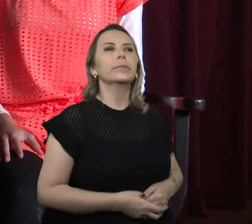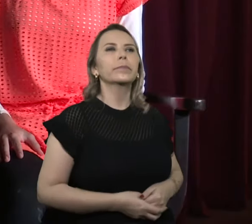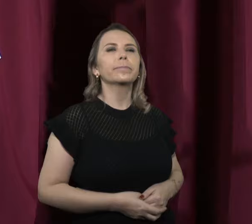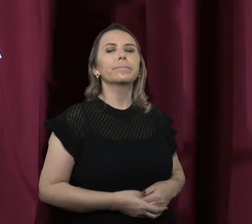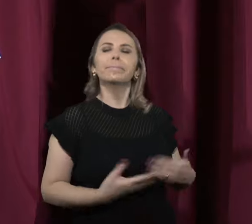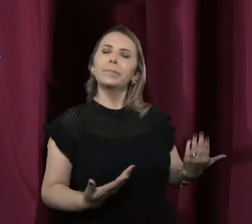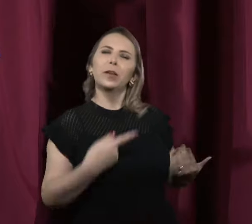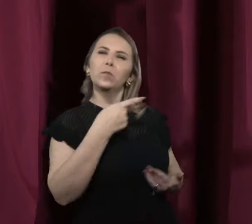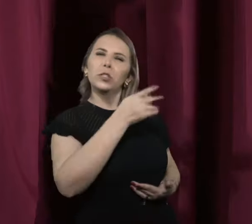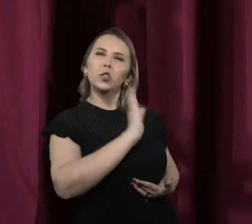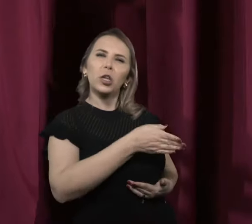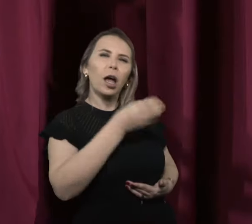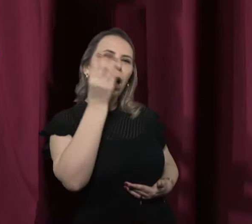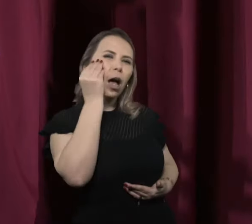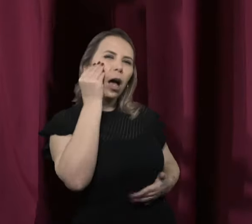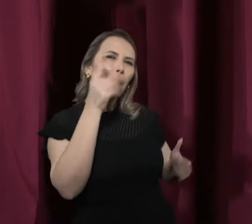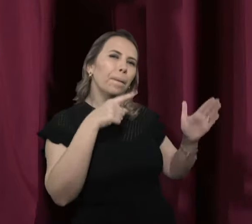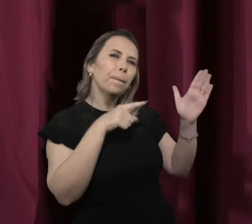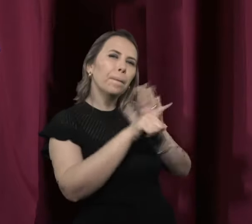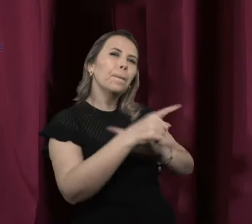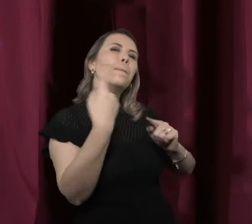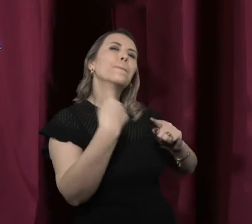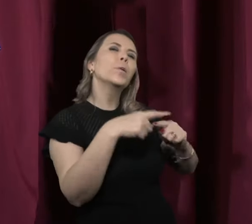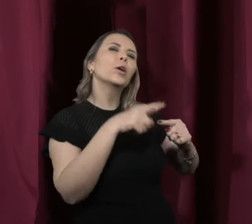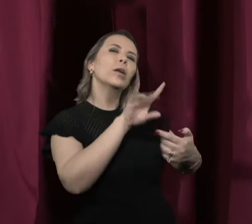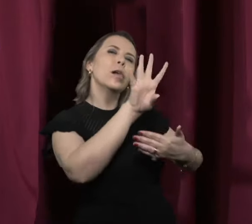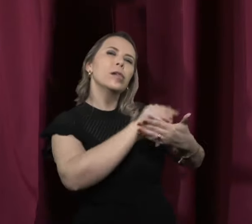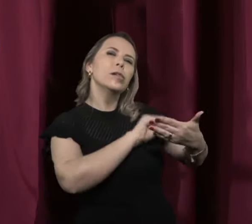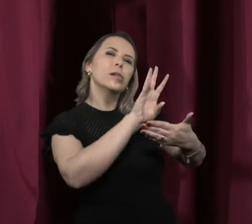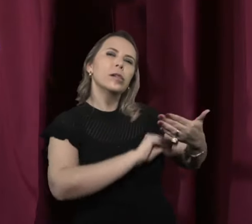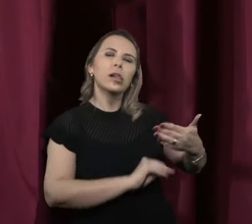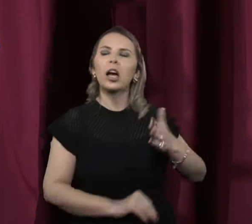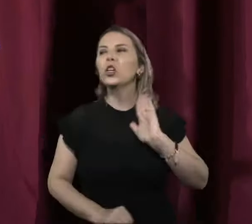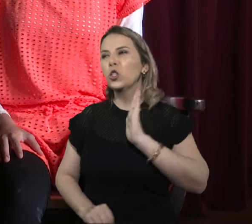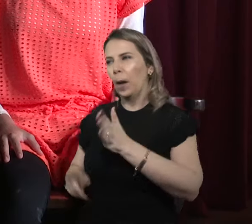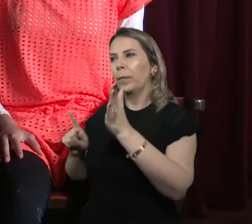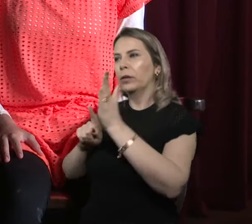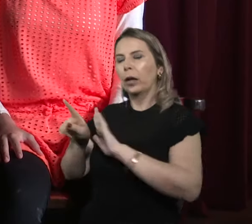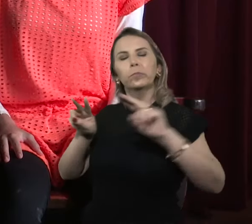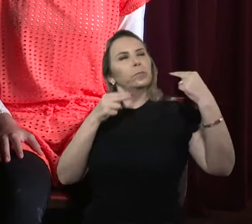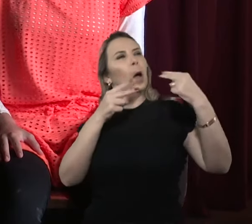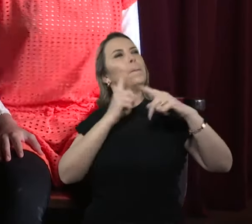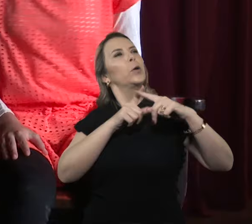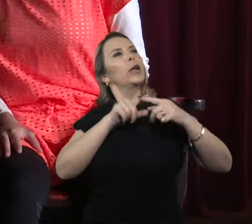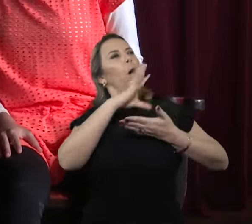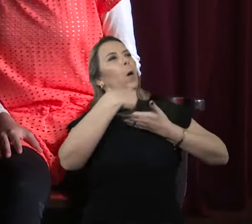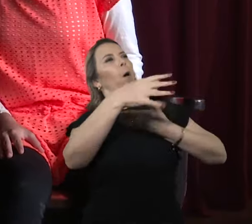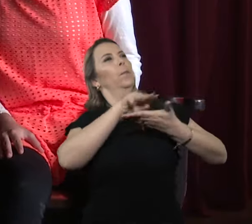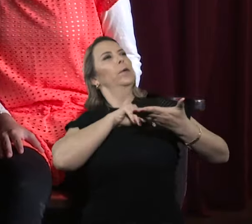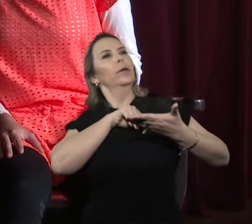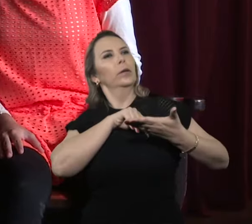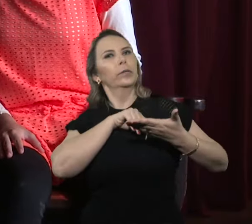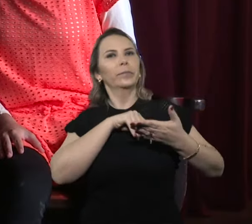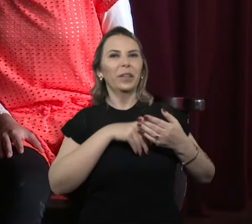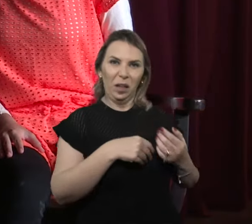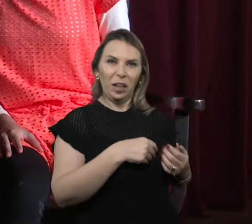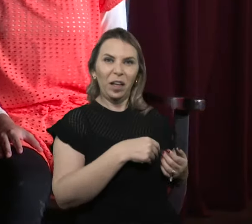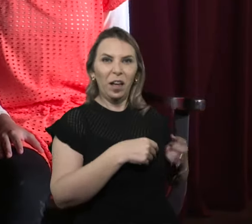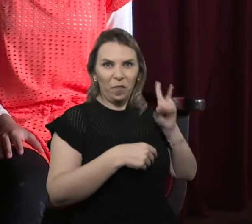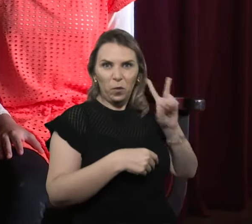Isso. E você já tentou perguntar por que ela tá fazendo isso? Já. Quer ver? Por que ela tá fazendo